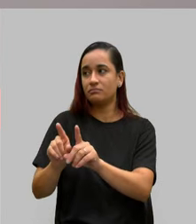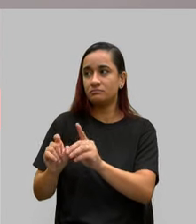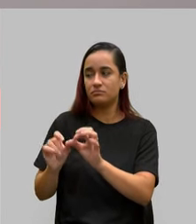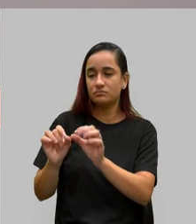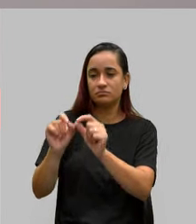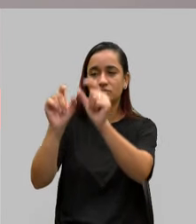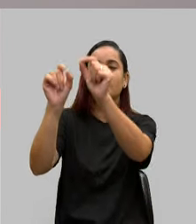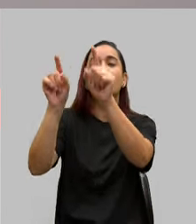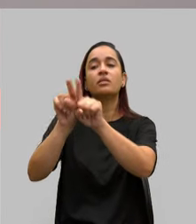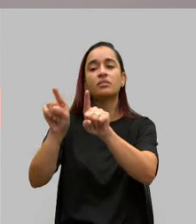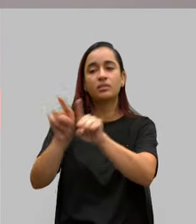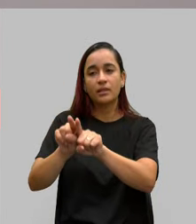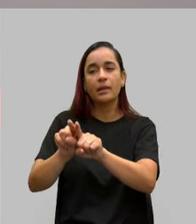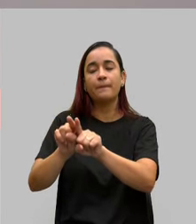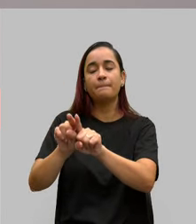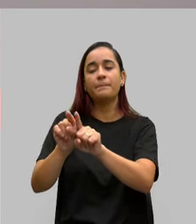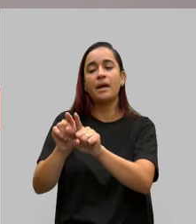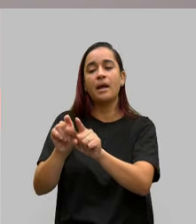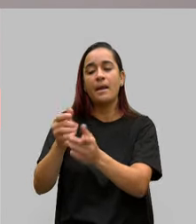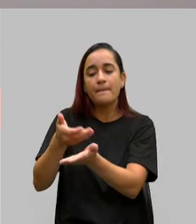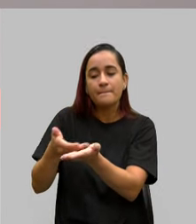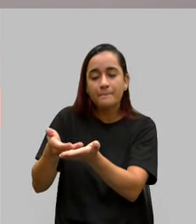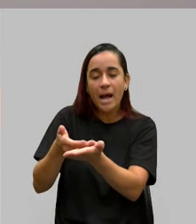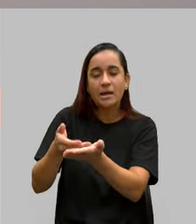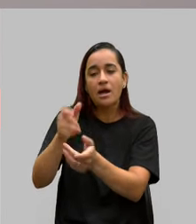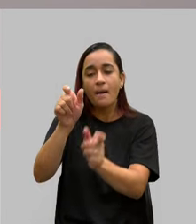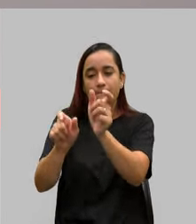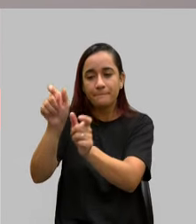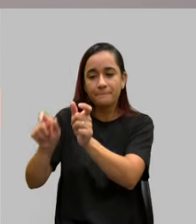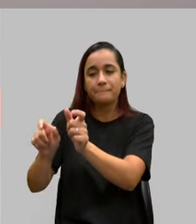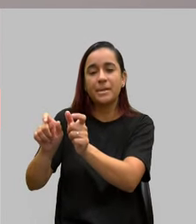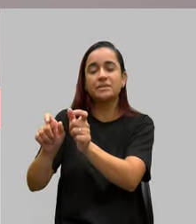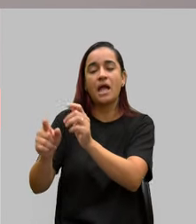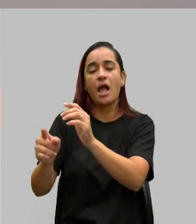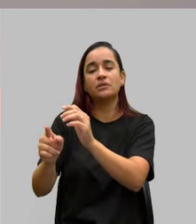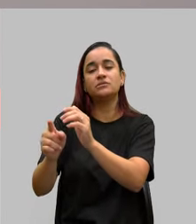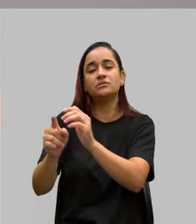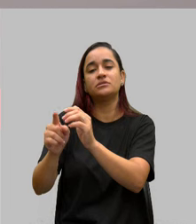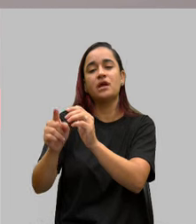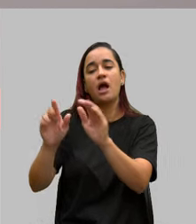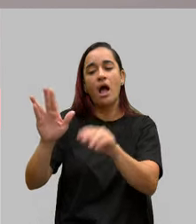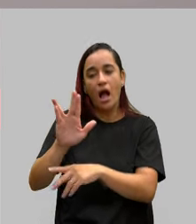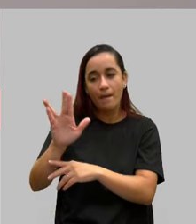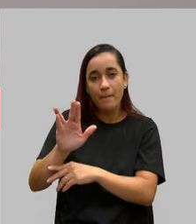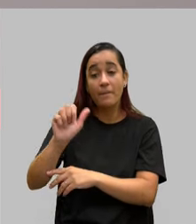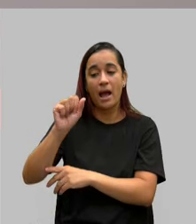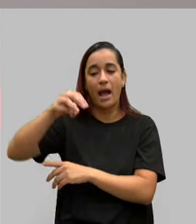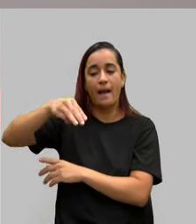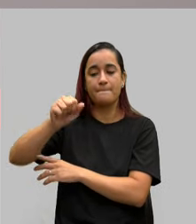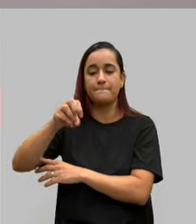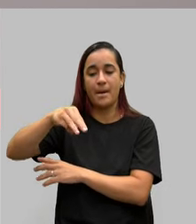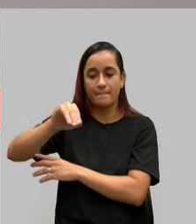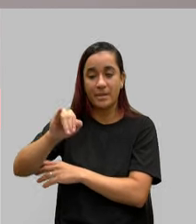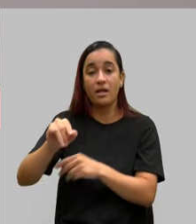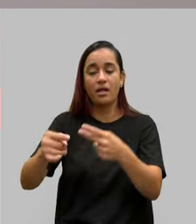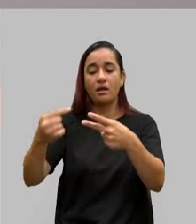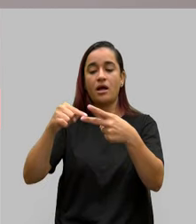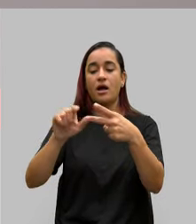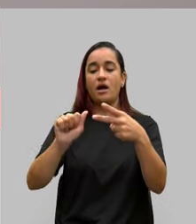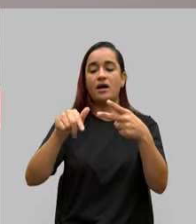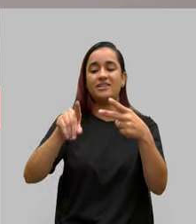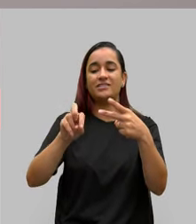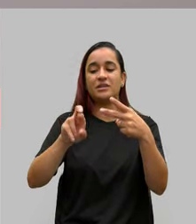Brasileira de pacientes de cannabis medicinal a mami Anderson Nazareno Matos mestre em psicologia pela